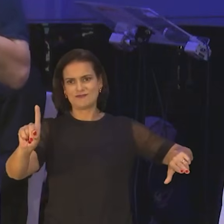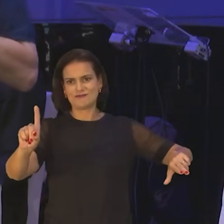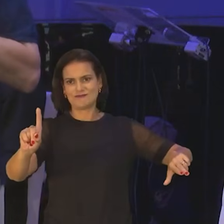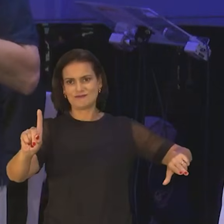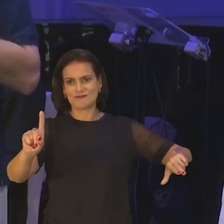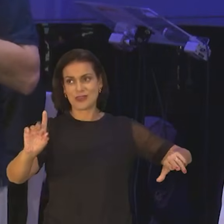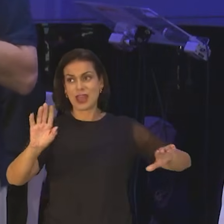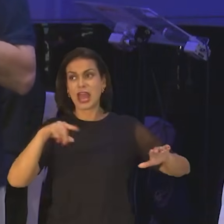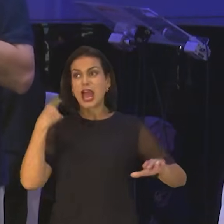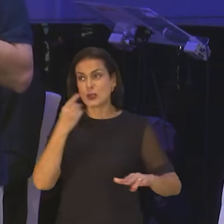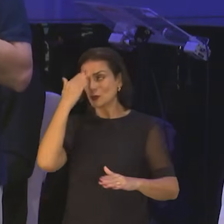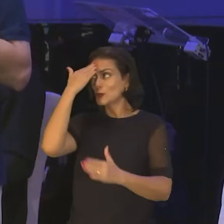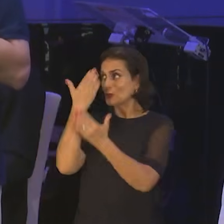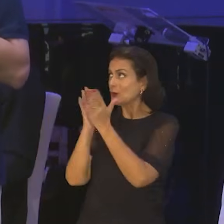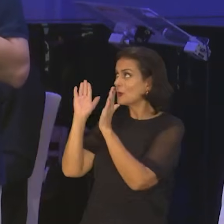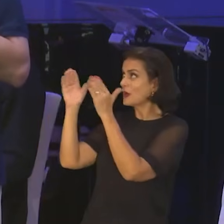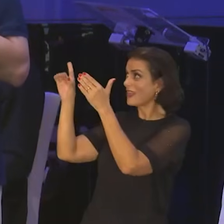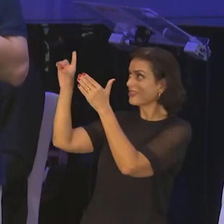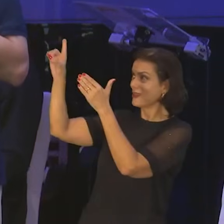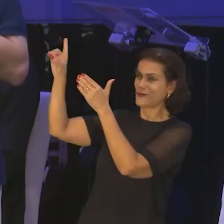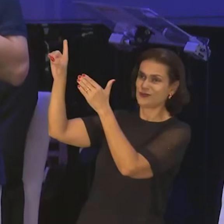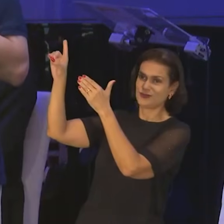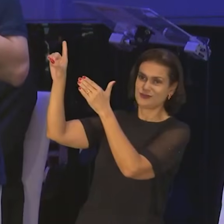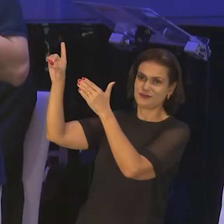mas em Deus.